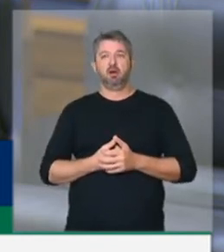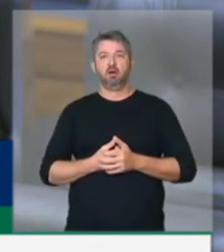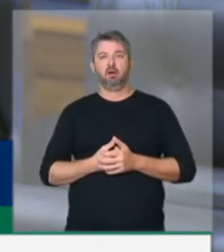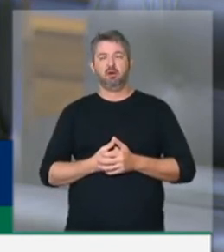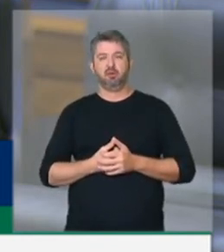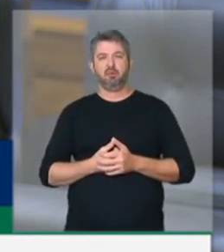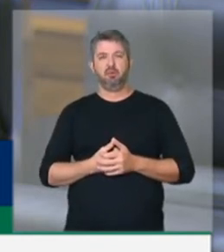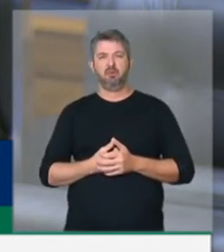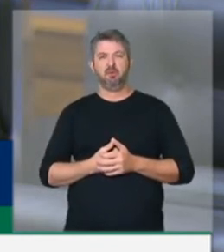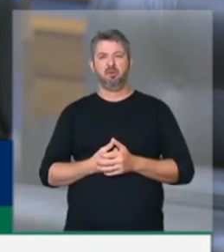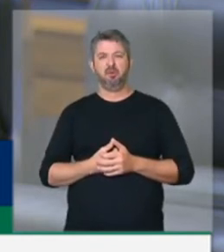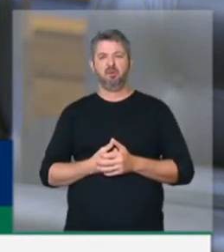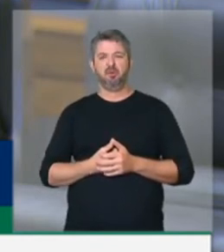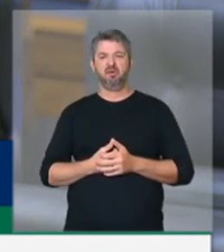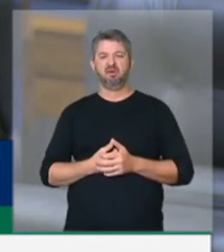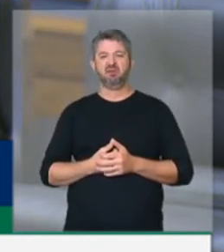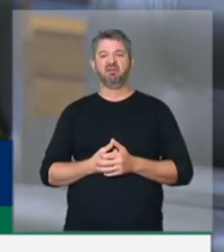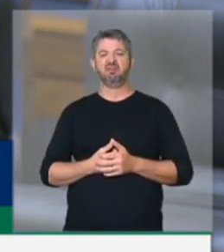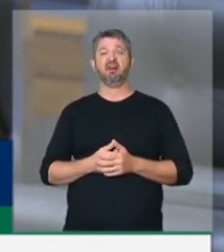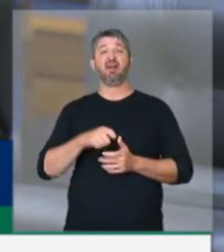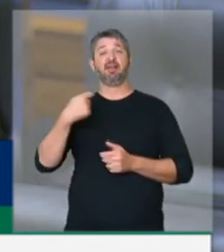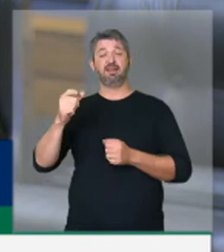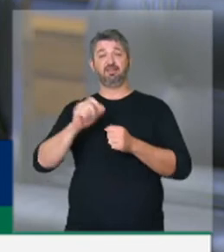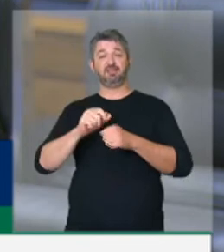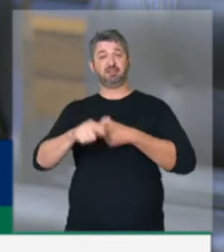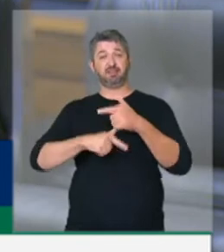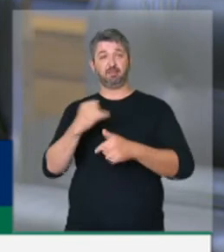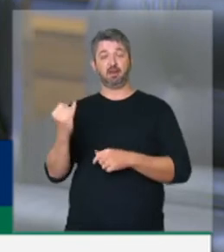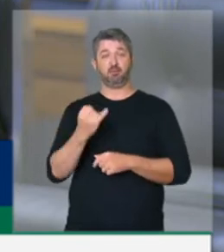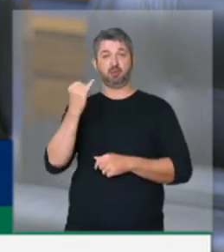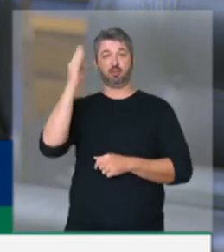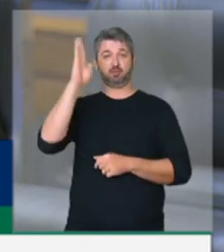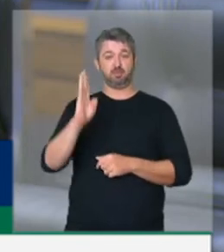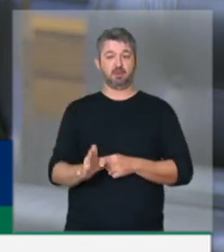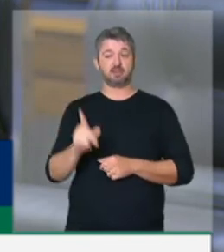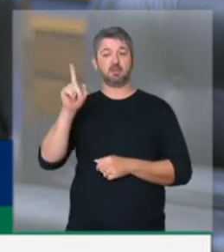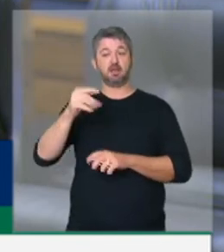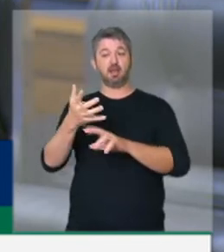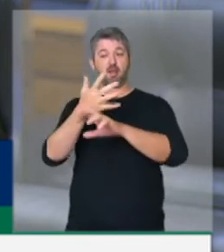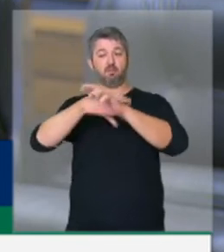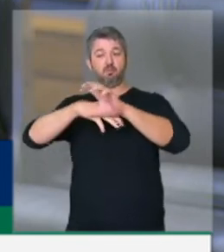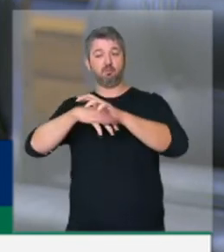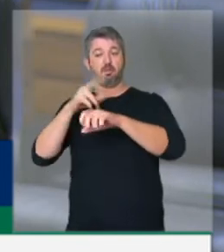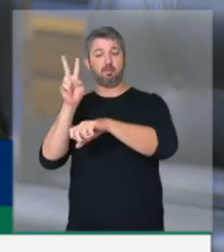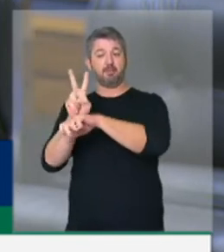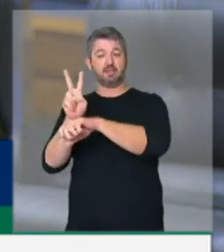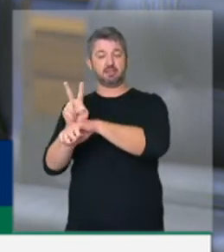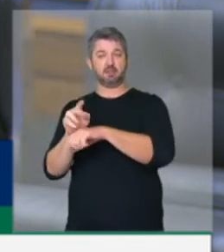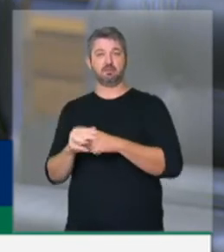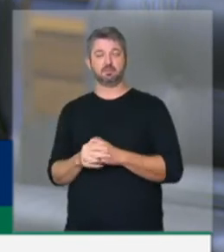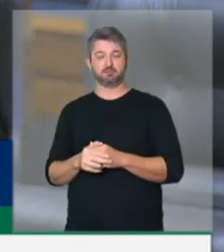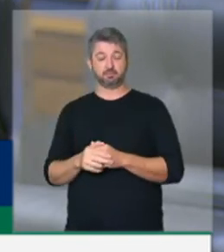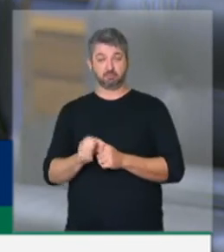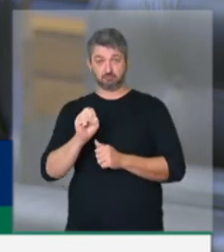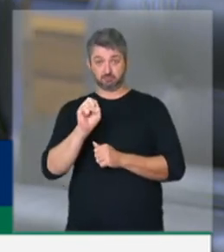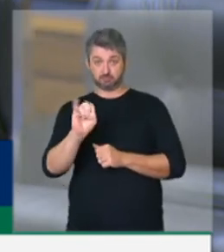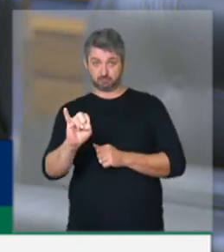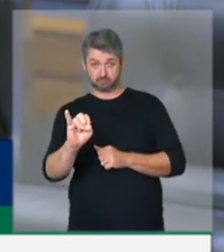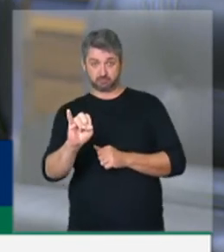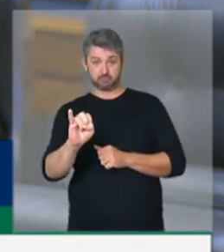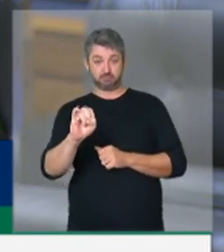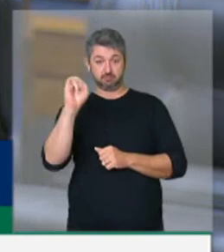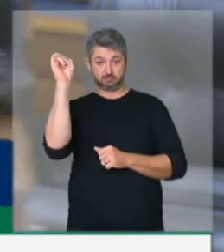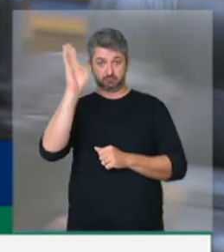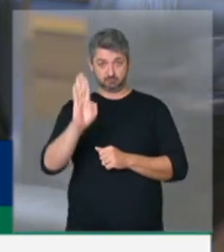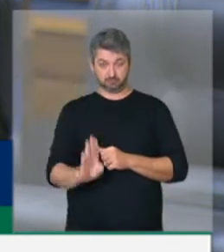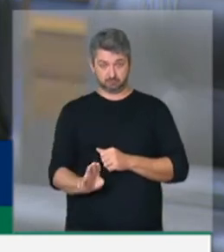presta. Nós não podemos afetar quem presta um grande serviço ao nosso país, que é preservando a floresta. Se o Brasil